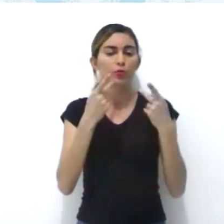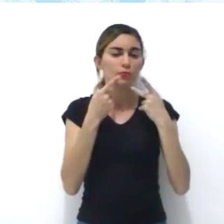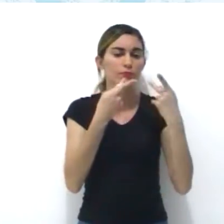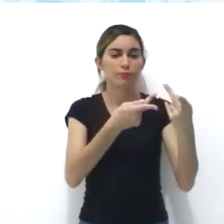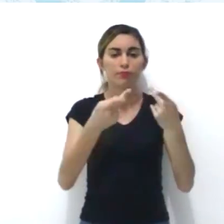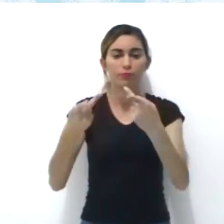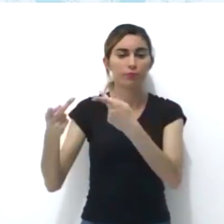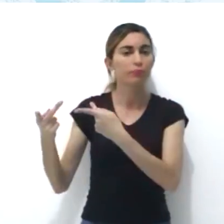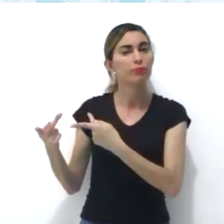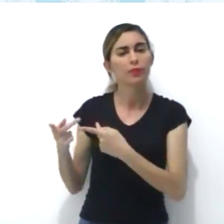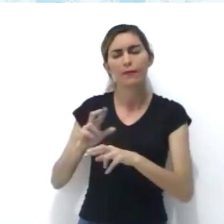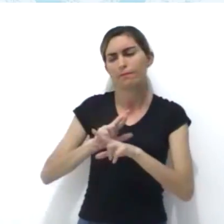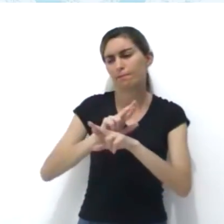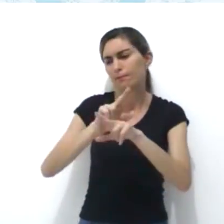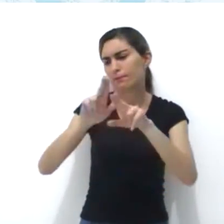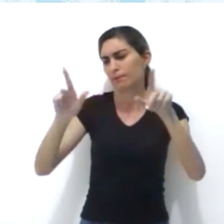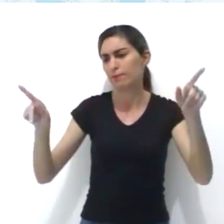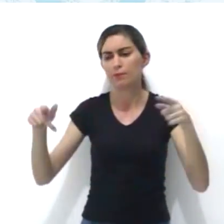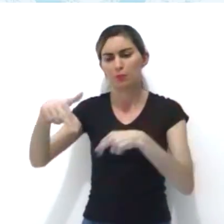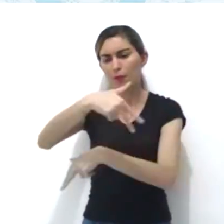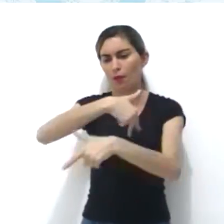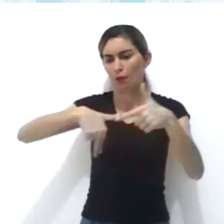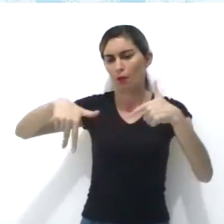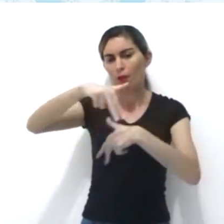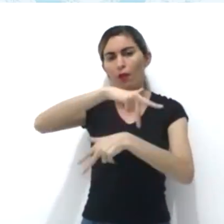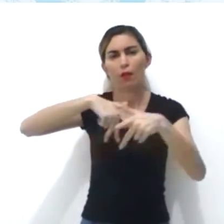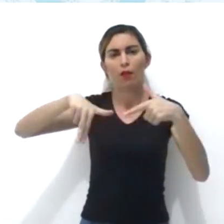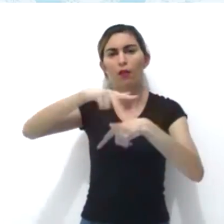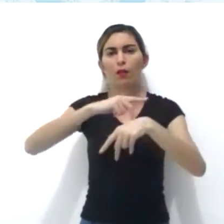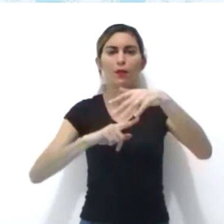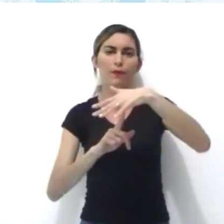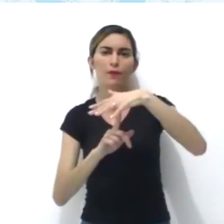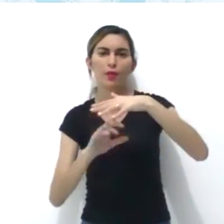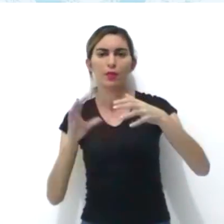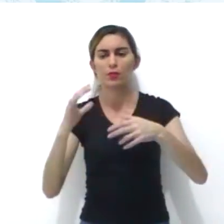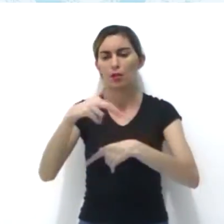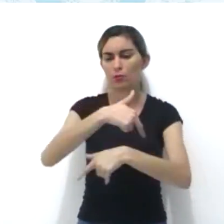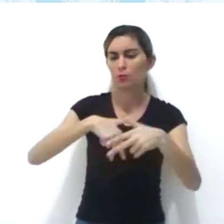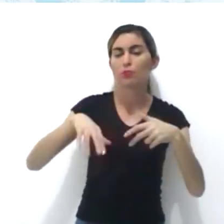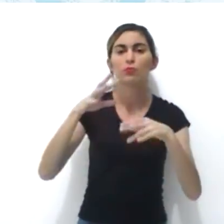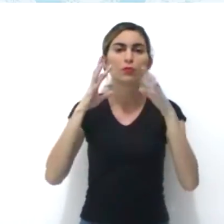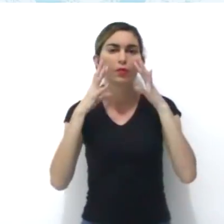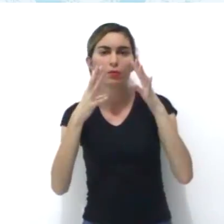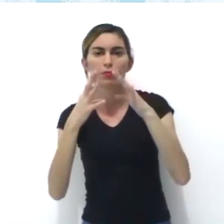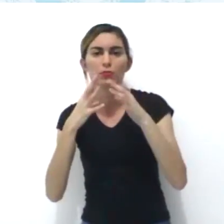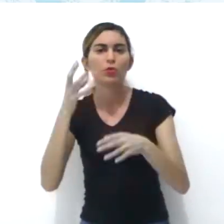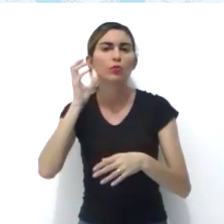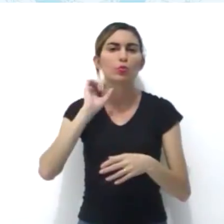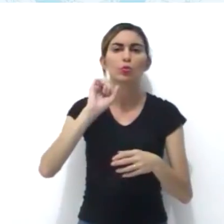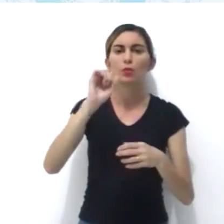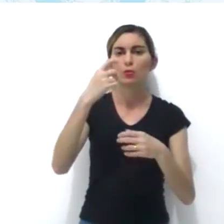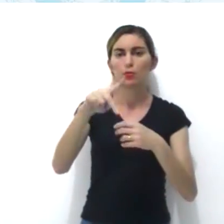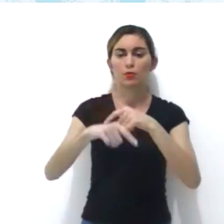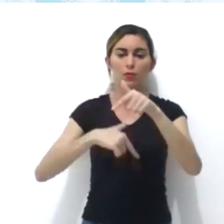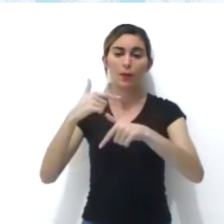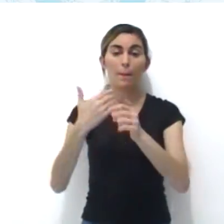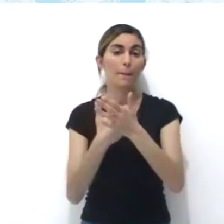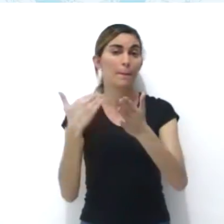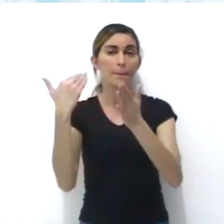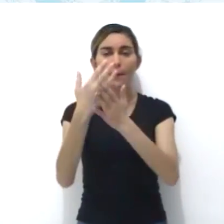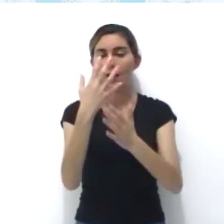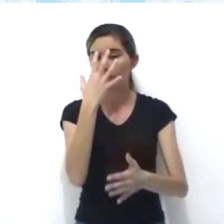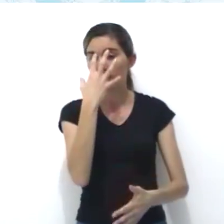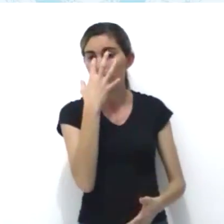alunos que são visitantes, então a gente vai ter ali várias pessoas circulando pela feira, para estar ali ouvindo o teu trabalho. Então,